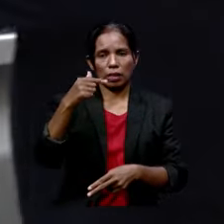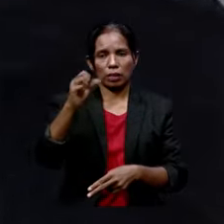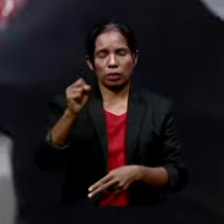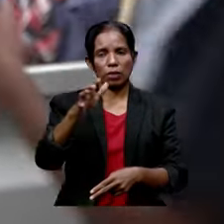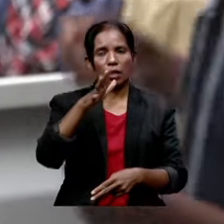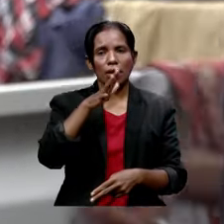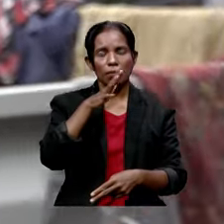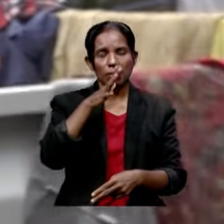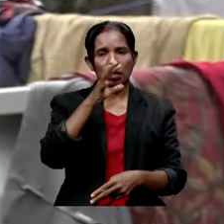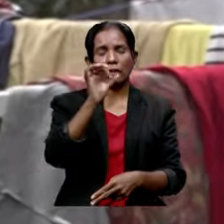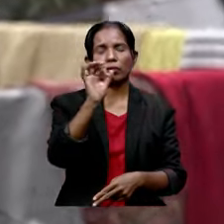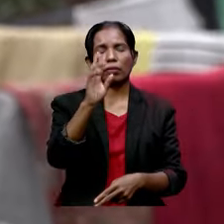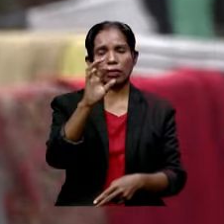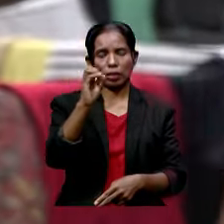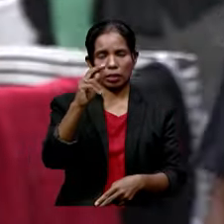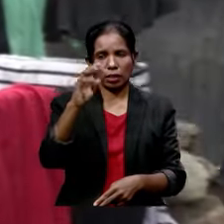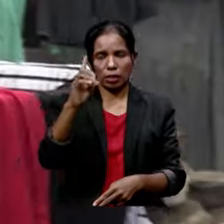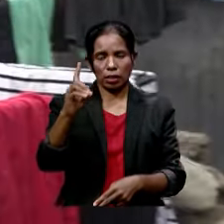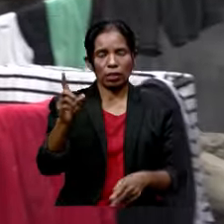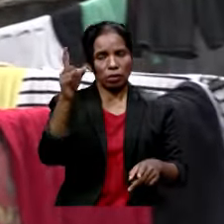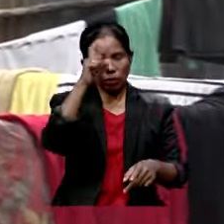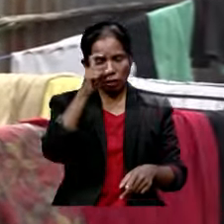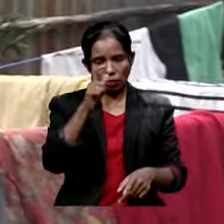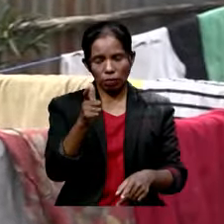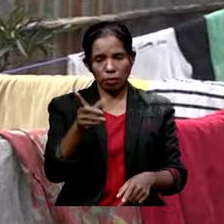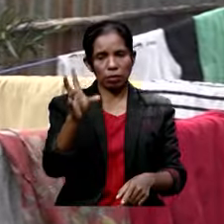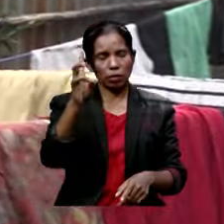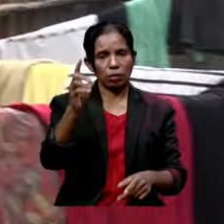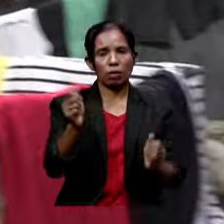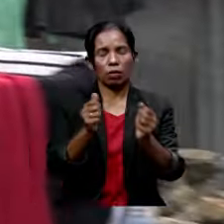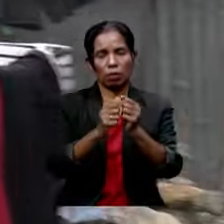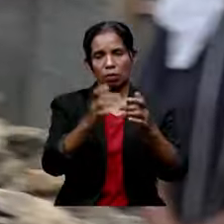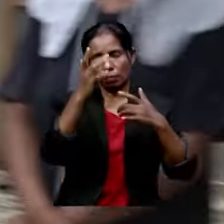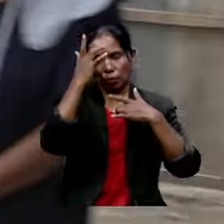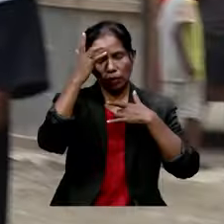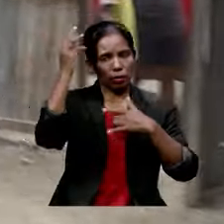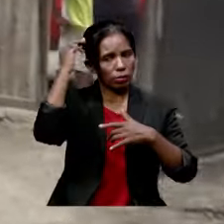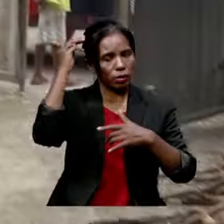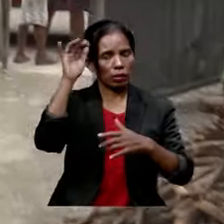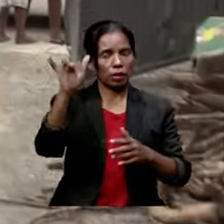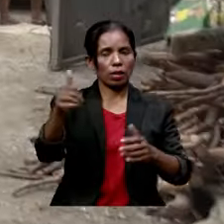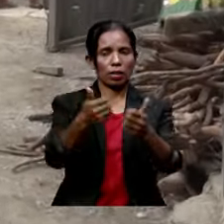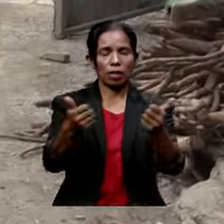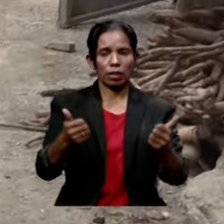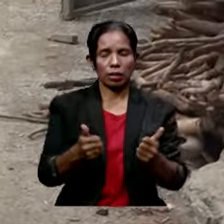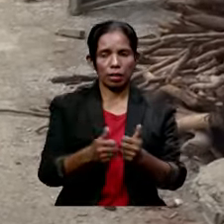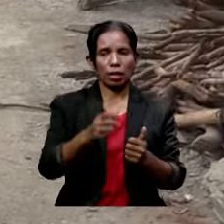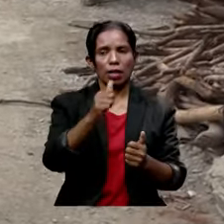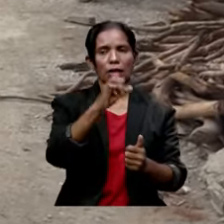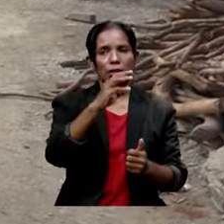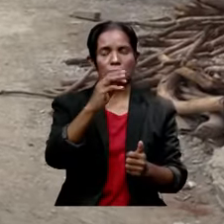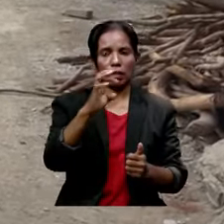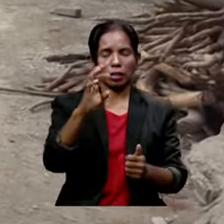Ribeiro Fernandes, huidade Ronaldo Racing Hitu, ho kondisang moras mental, hela iha aldea Aimerahun,